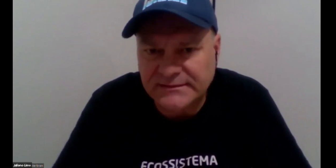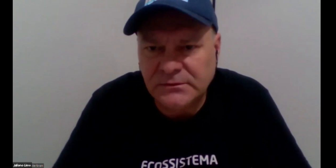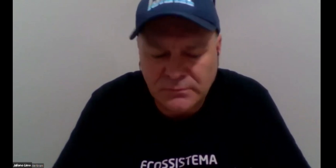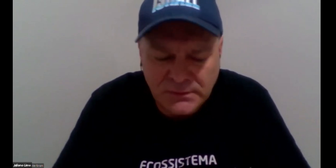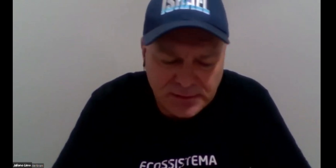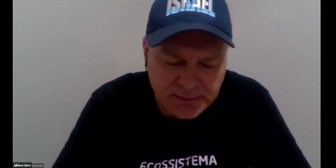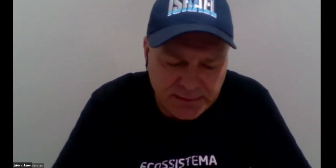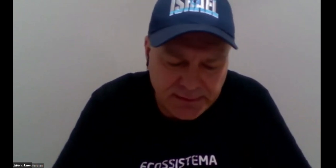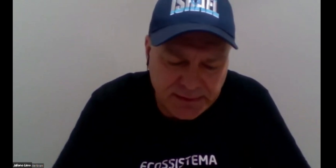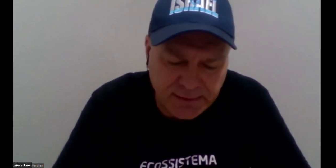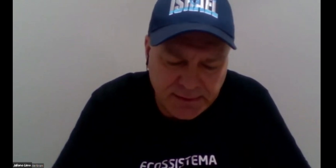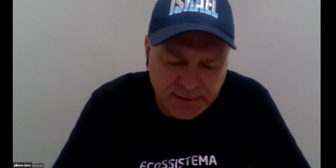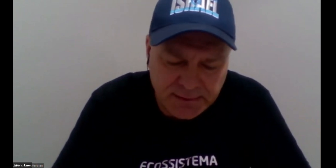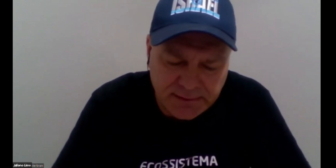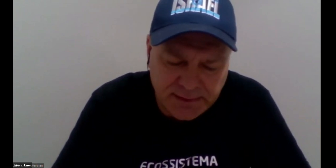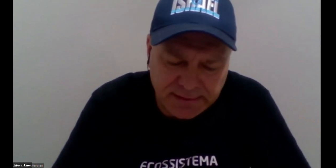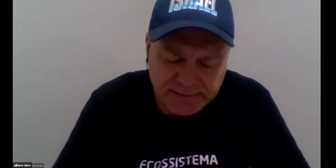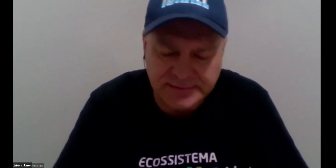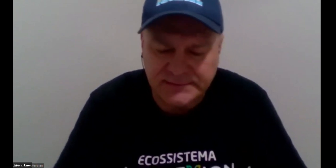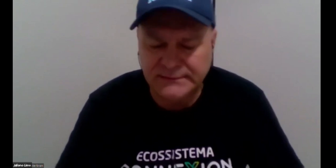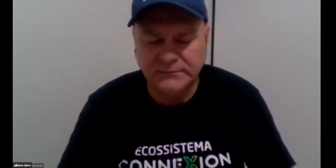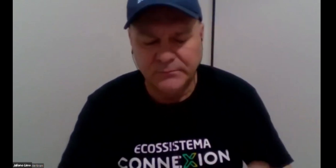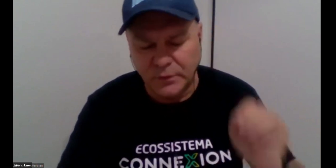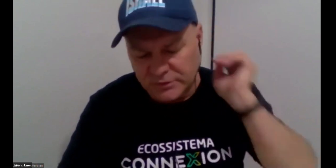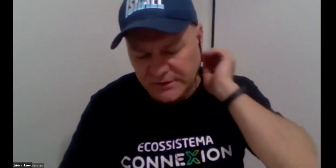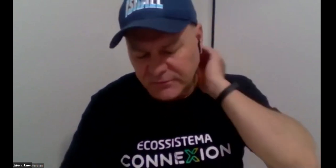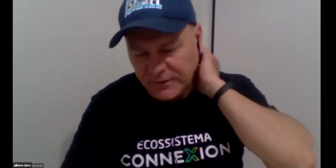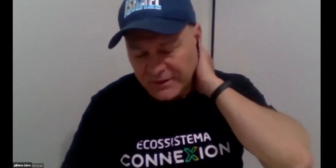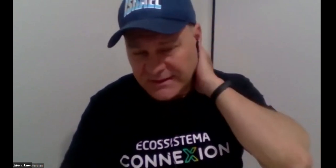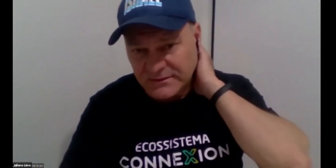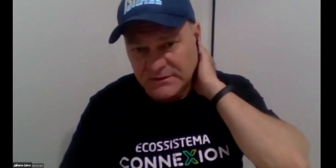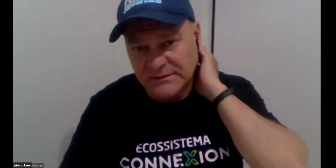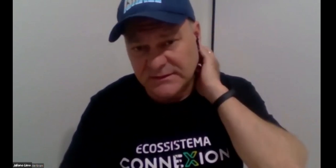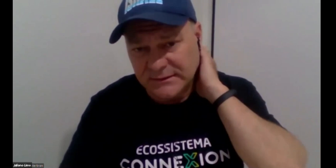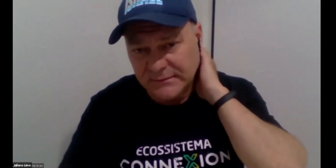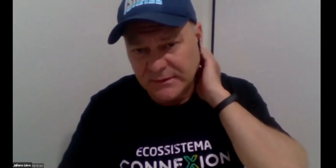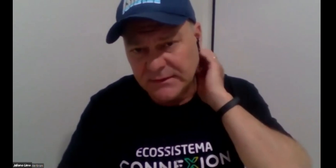área de alimentação, na área de... O Rodrigo